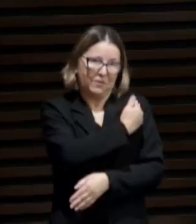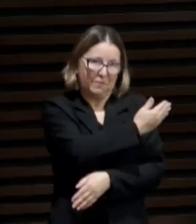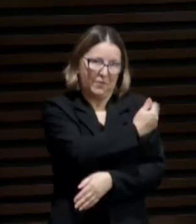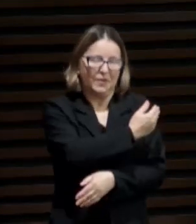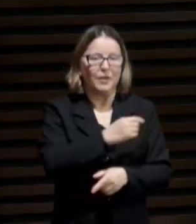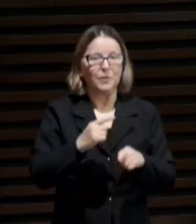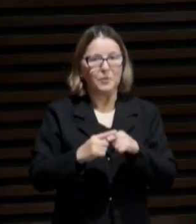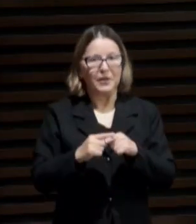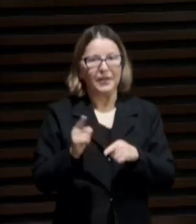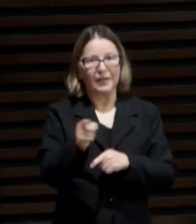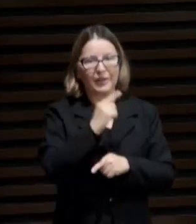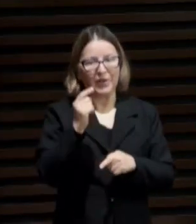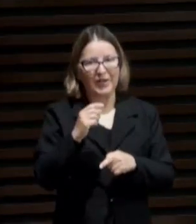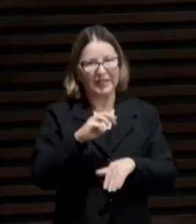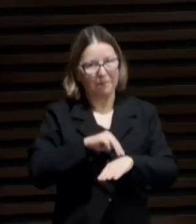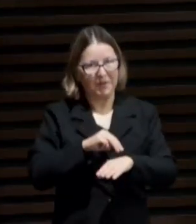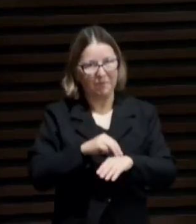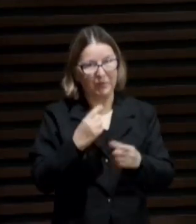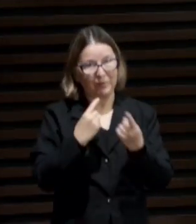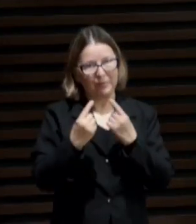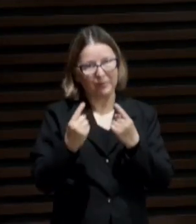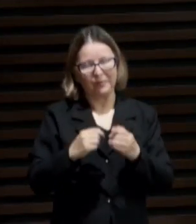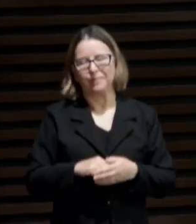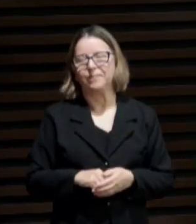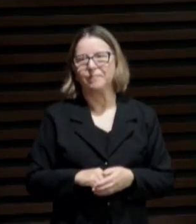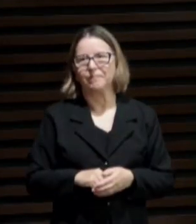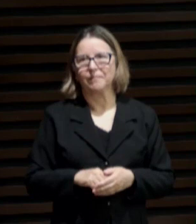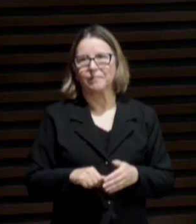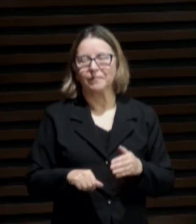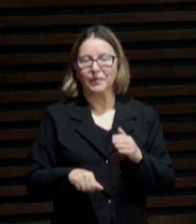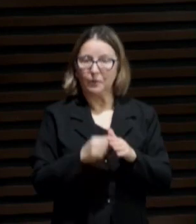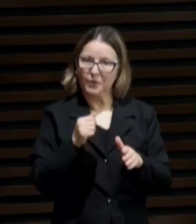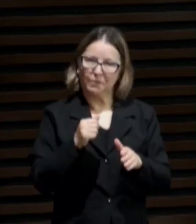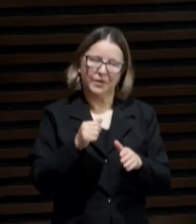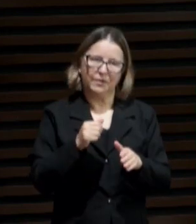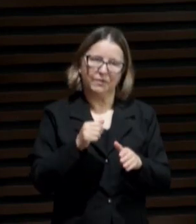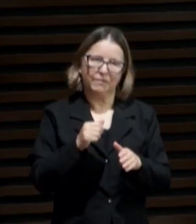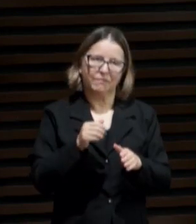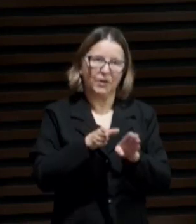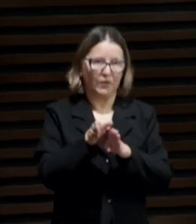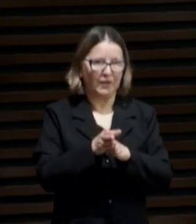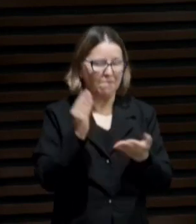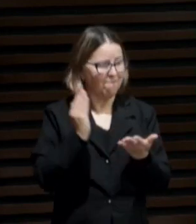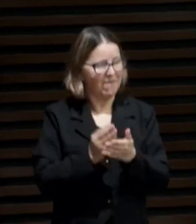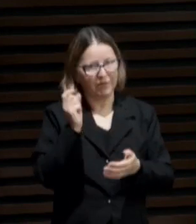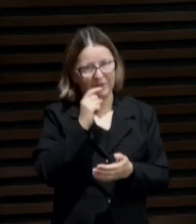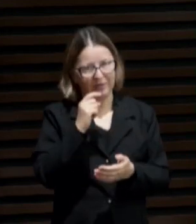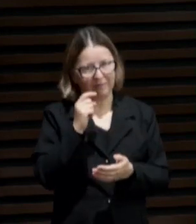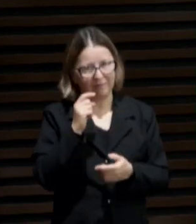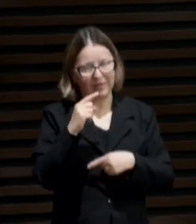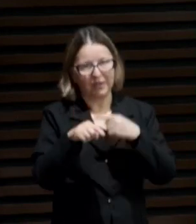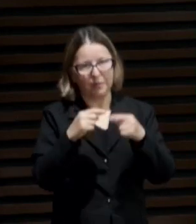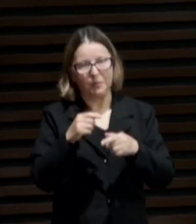membros uns dos outros. Primeiro ele exorta negativamente, deixai a mentira. Depois,